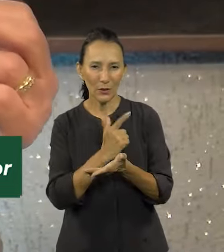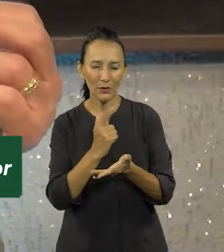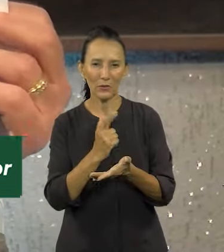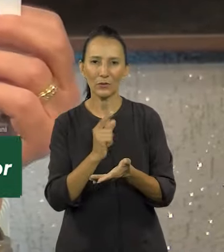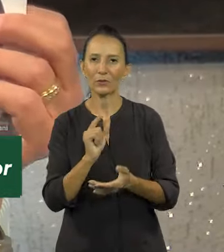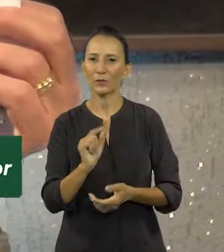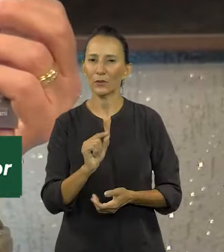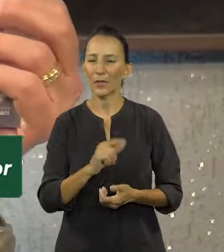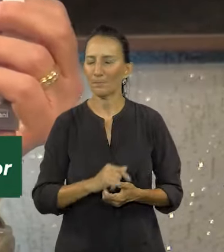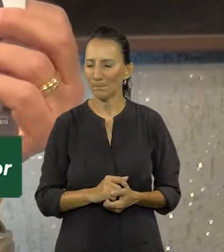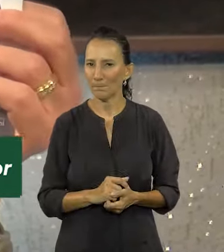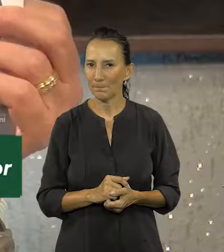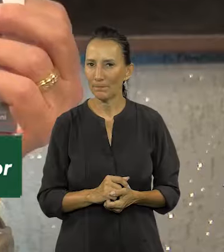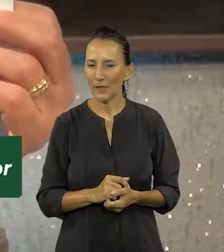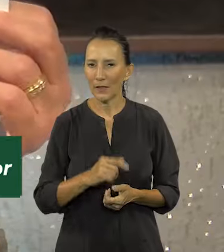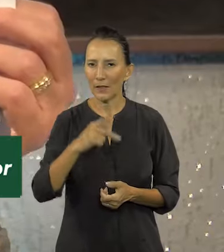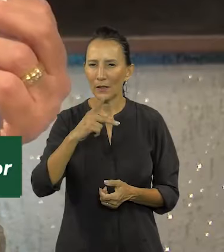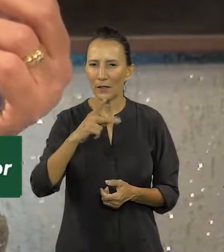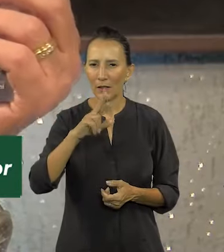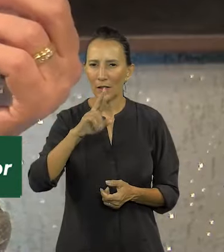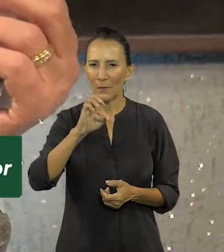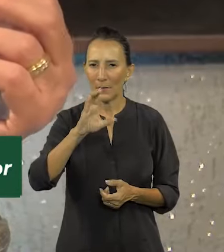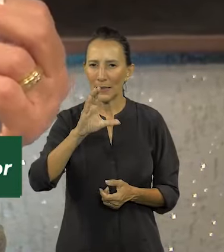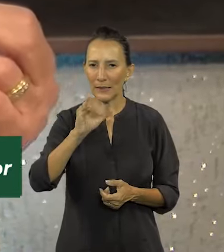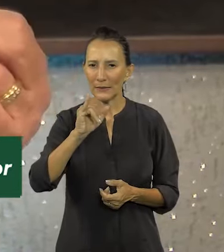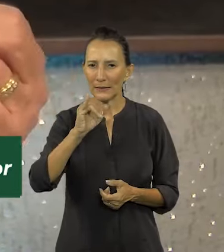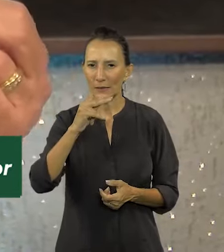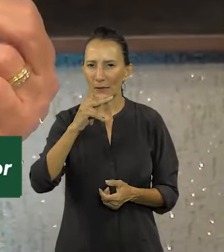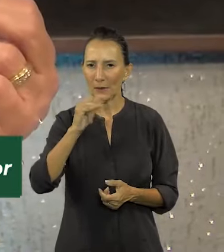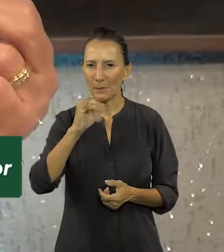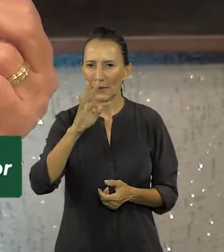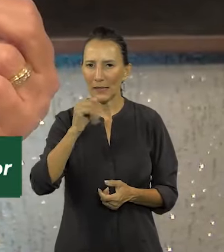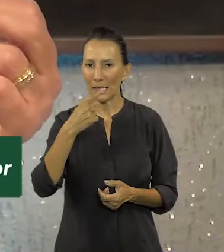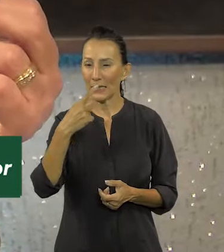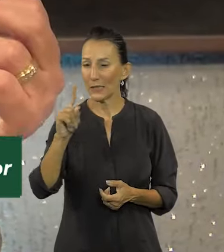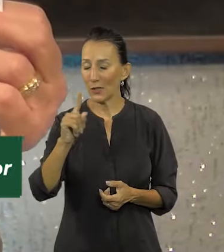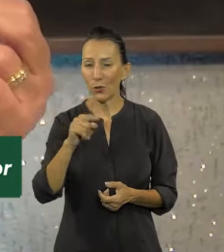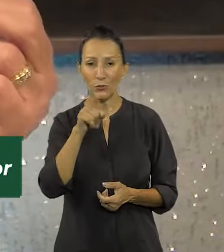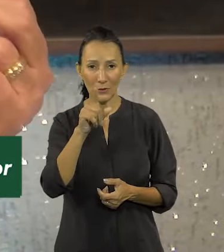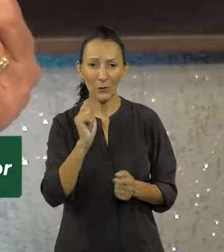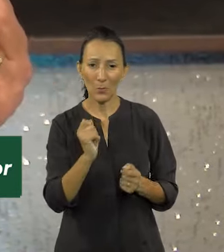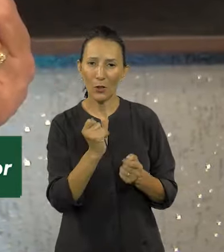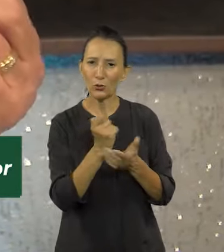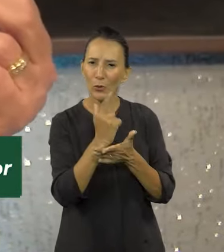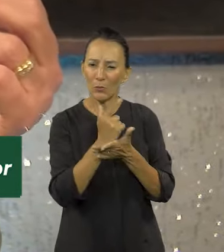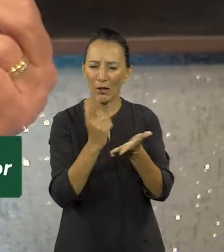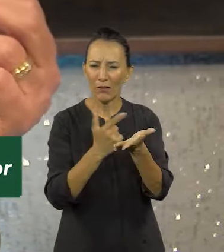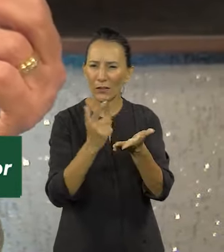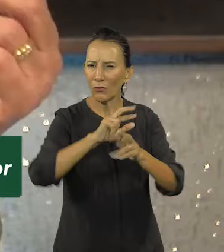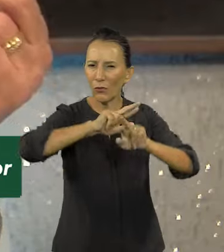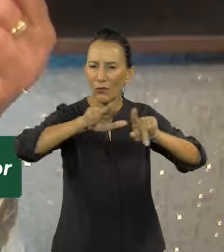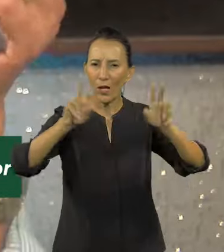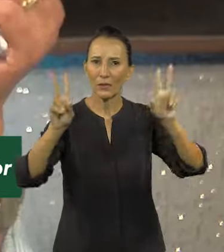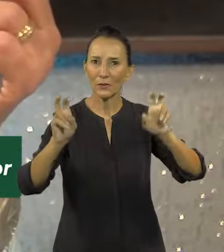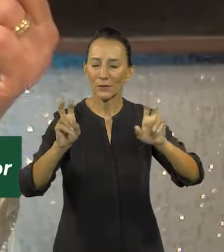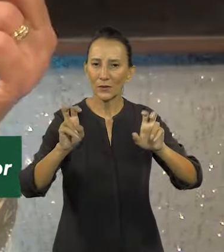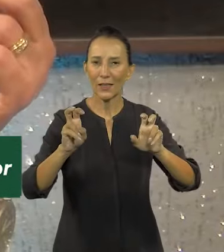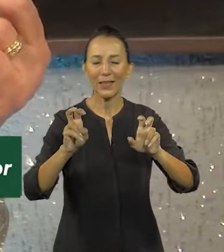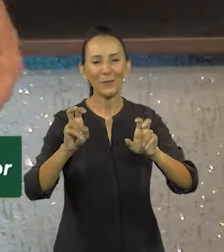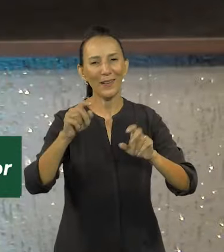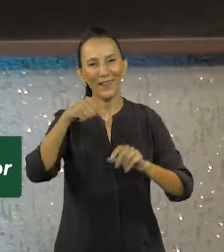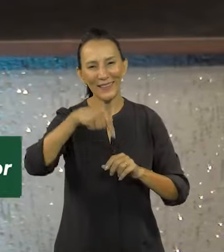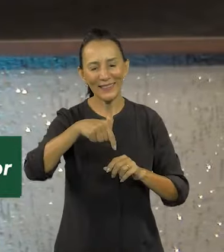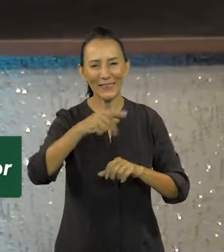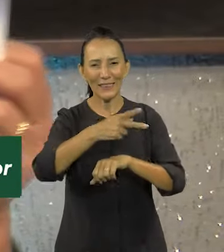precipitação você encontra estes livros tanto ali na nossa praça de alimentação quanto também em uma